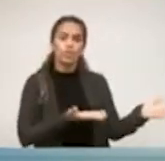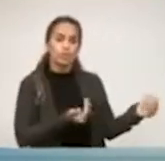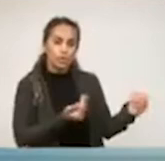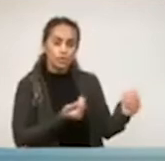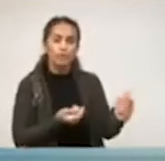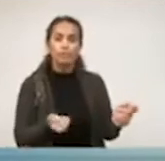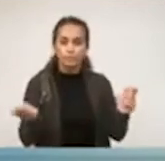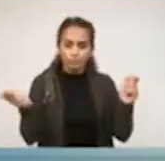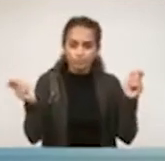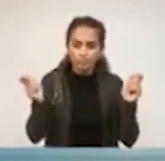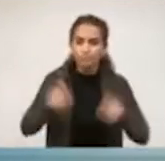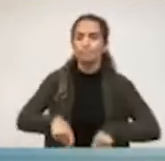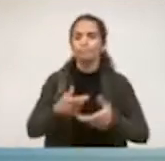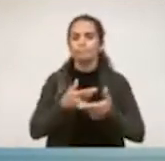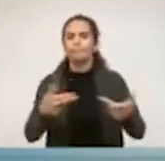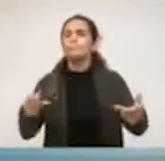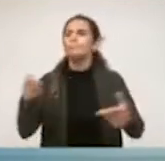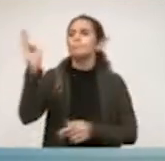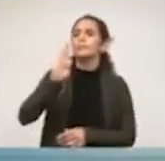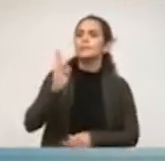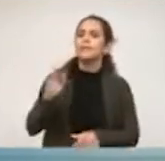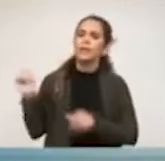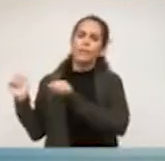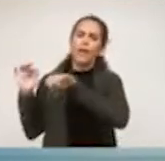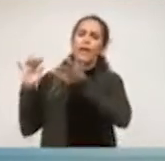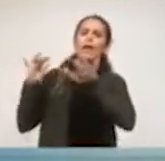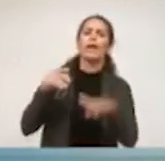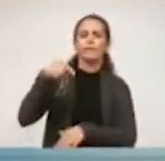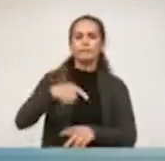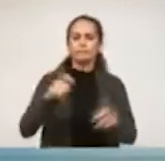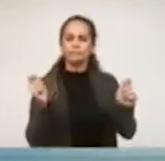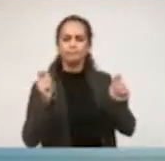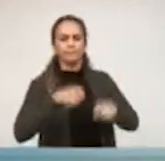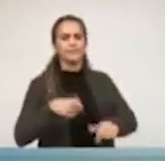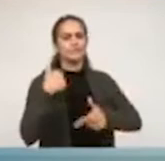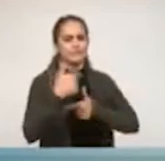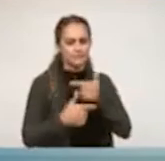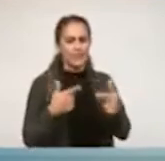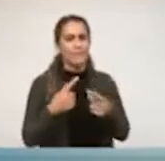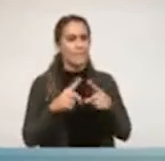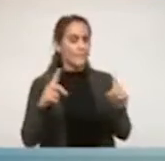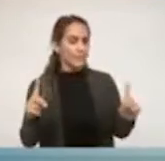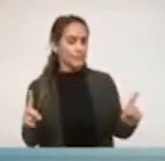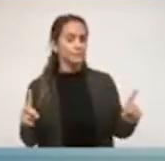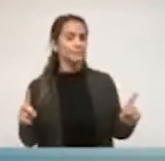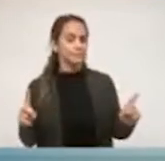criado oportunidades para brasileiros e brasileiras que para cá tem vindo porém